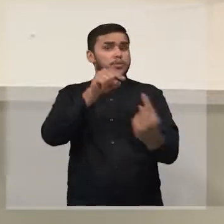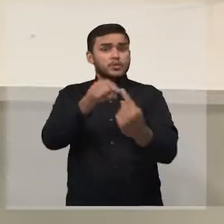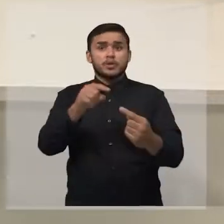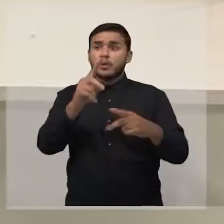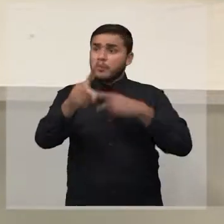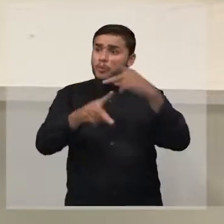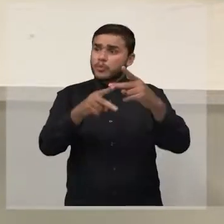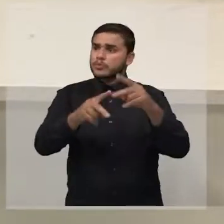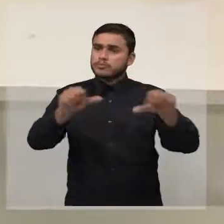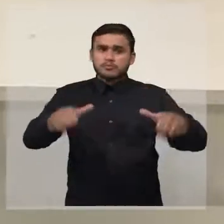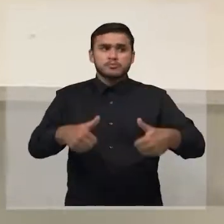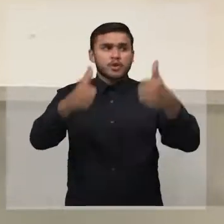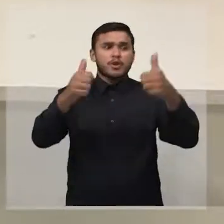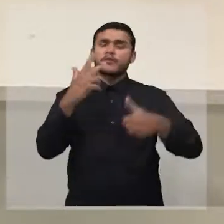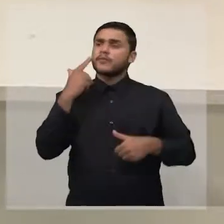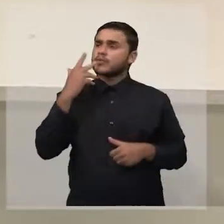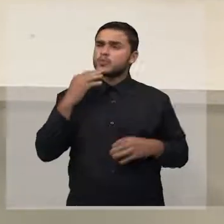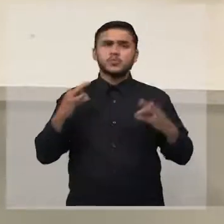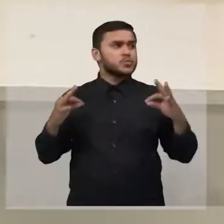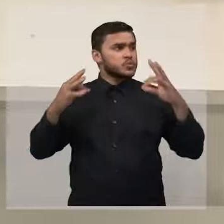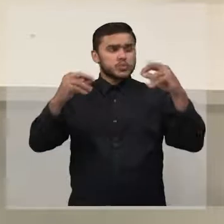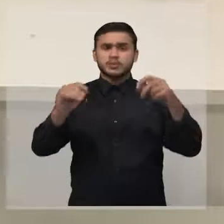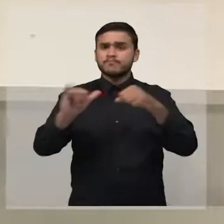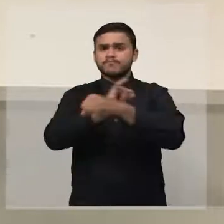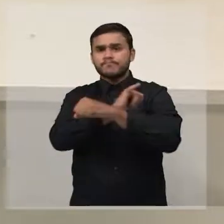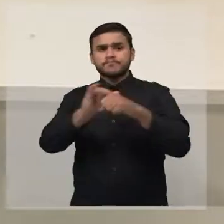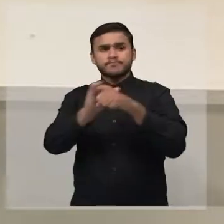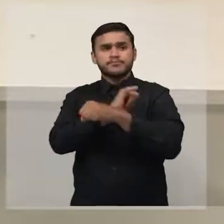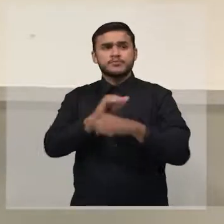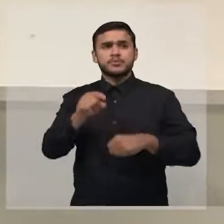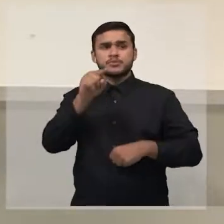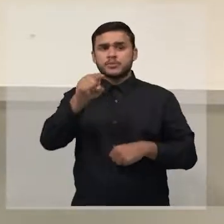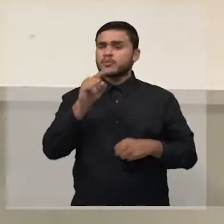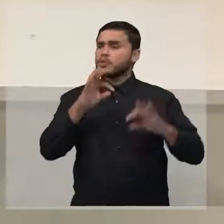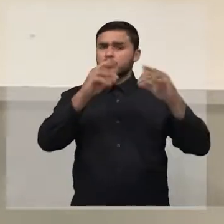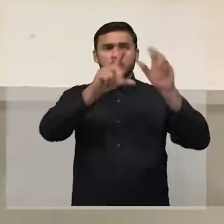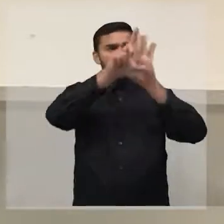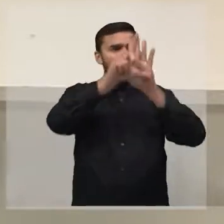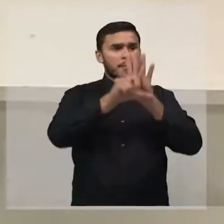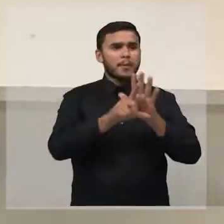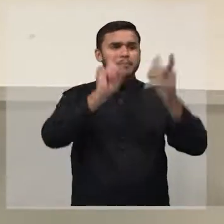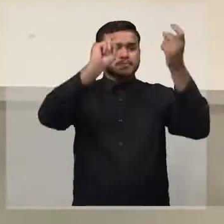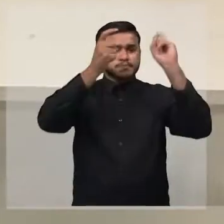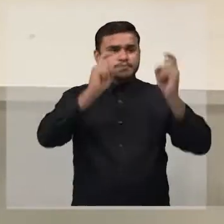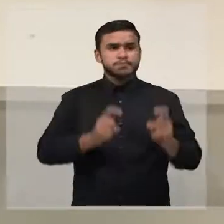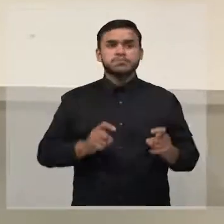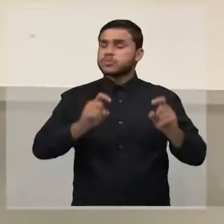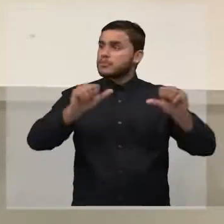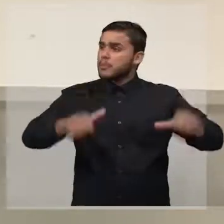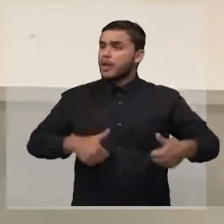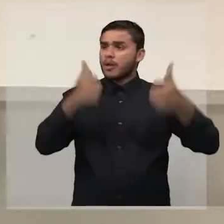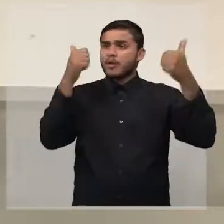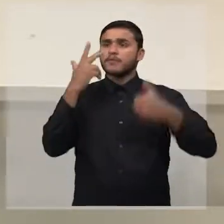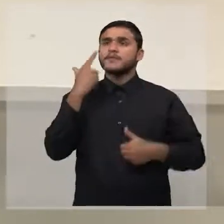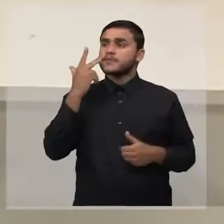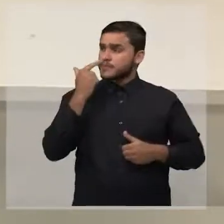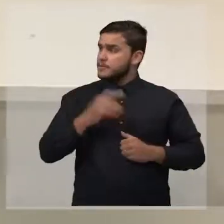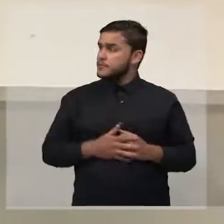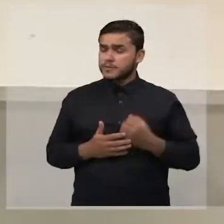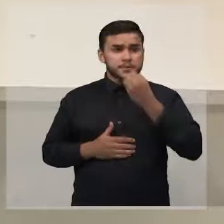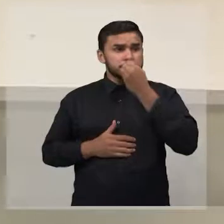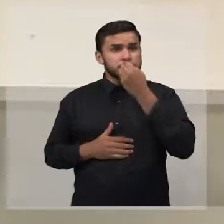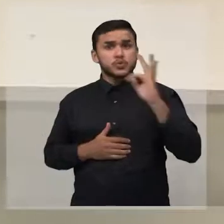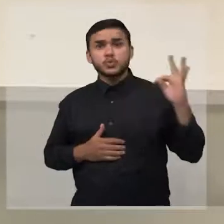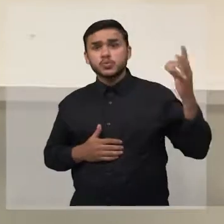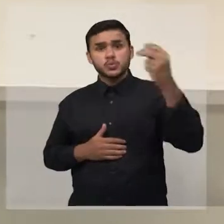legislar bem da cidade para o equilíbrio, né, das ações do Poder Legislativo, do Poder Executivo, para bem da cidade,